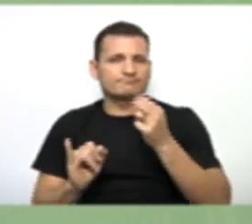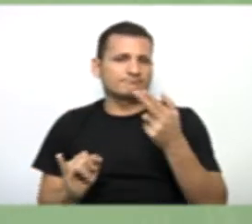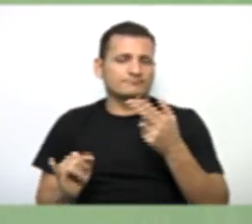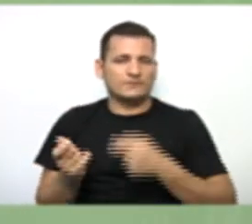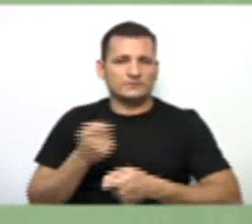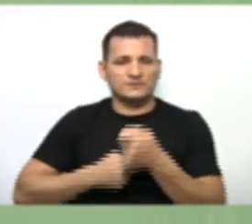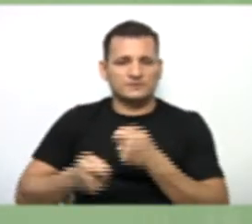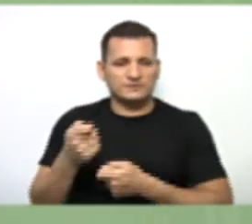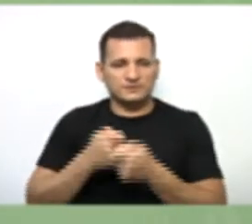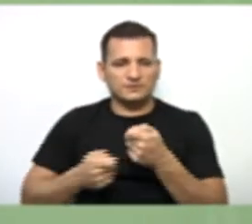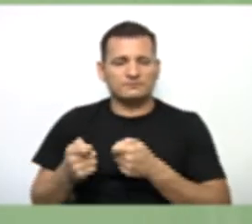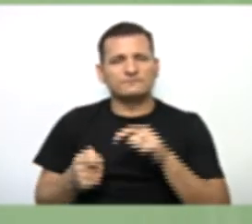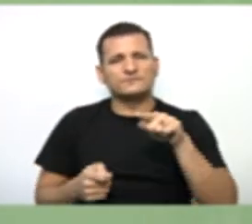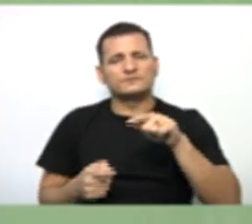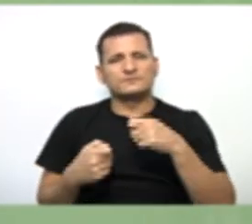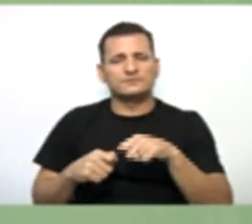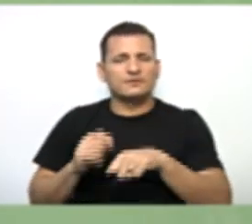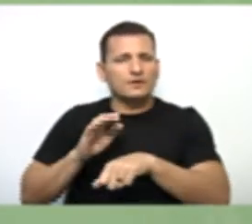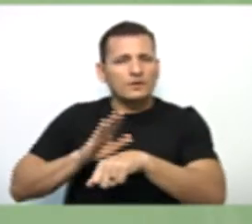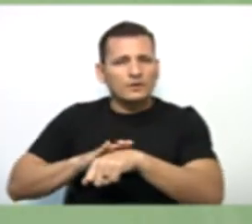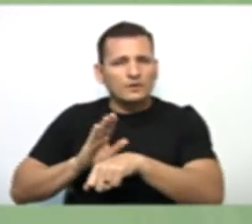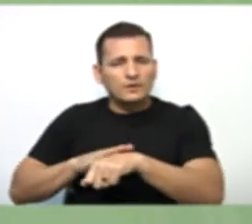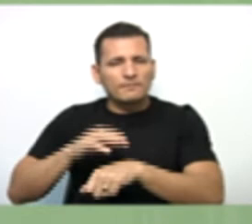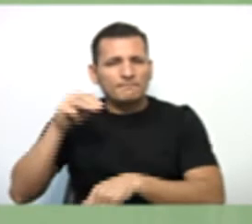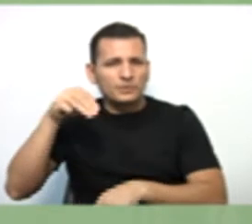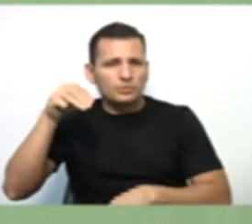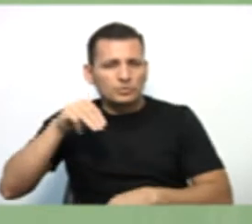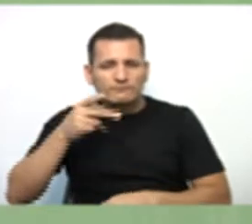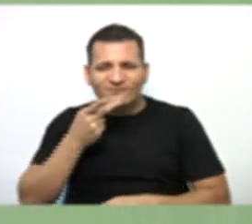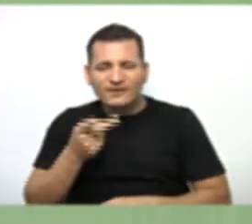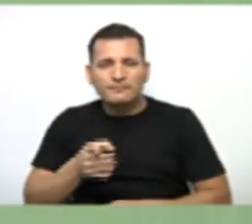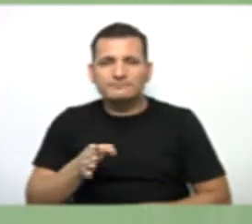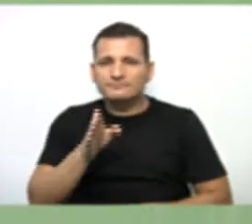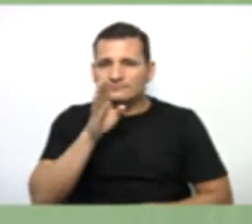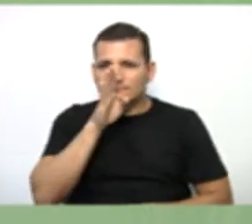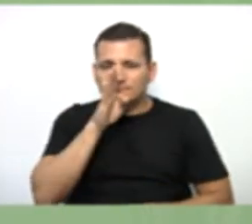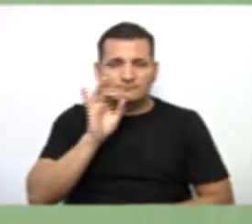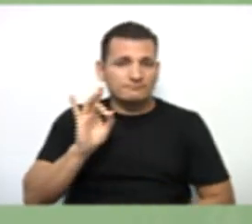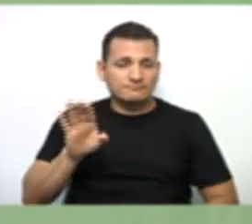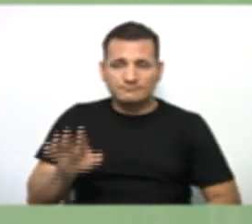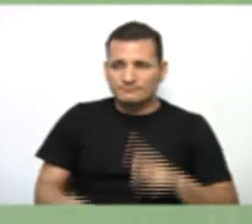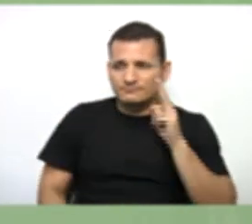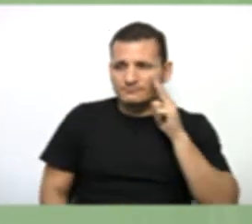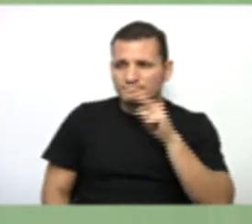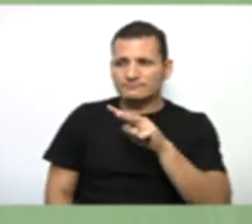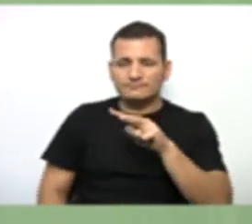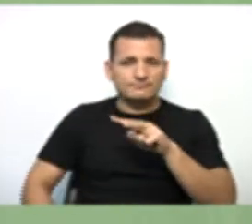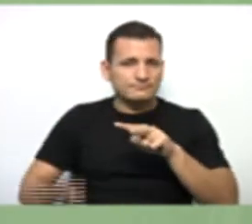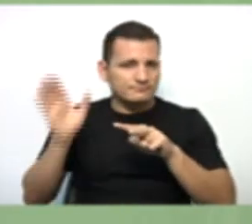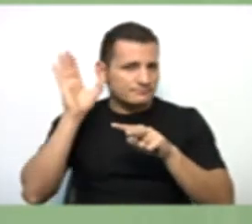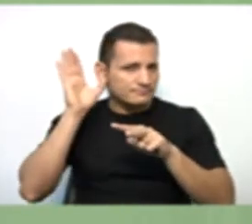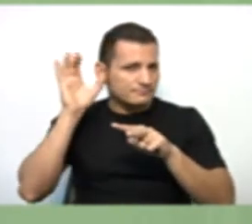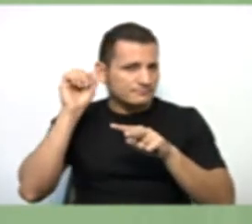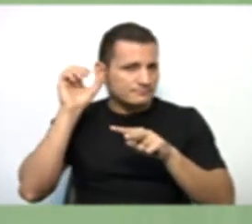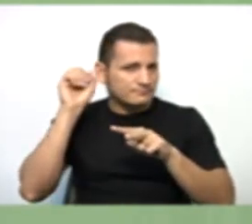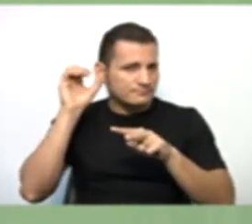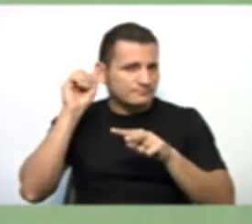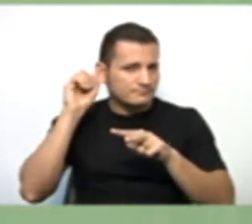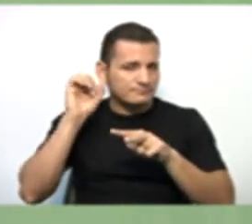negociação, fique alguns minutos sem falar nada, apenas ouvindo a outra parte. Isto pode ser